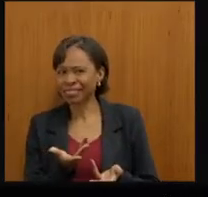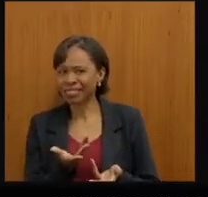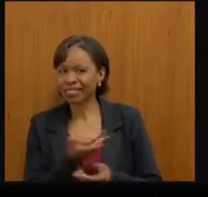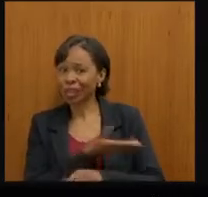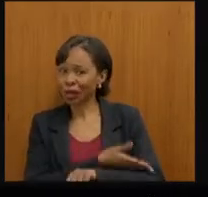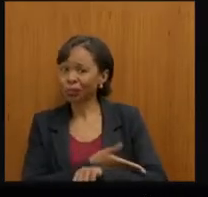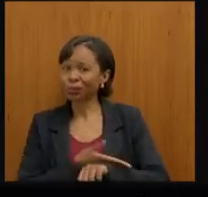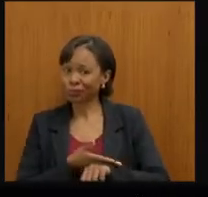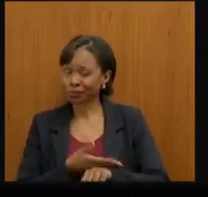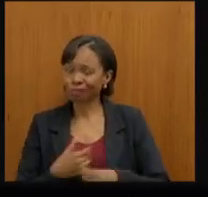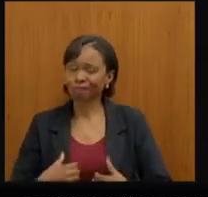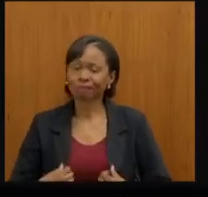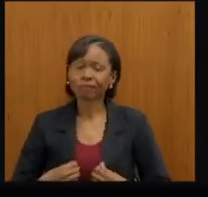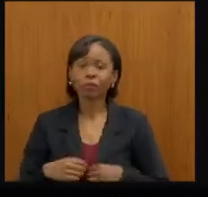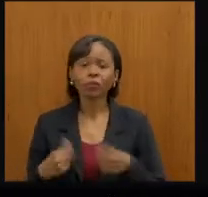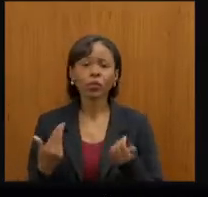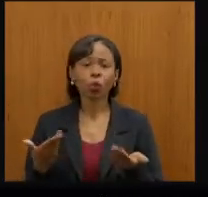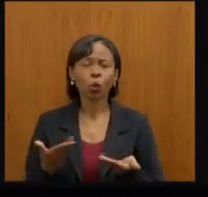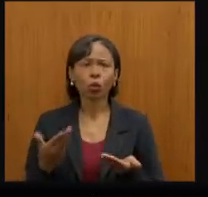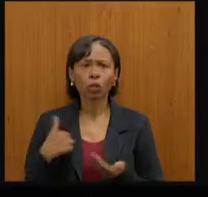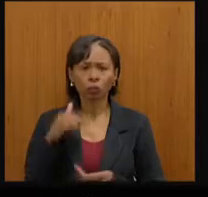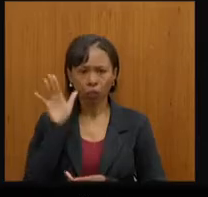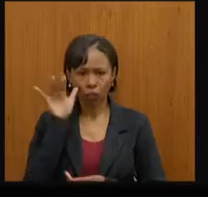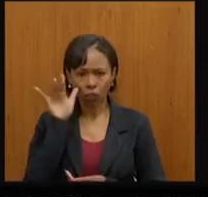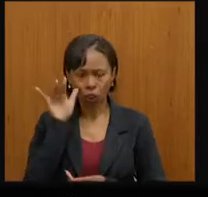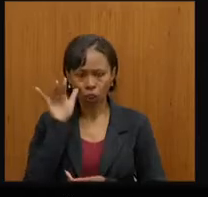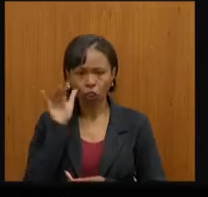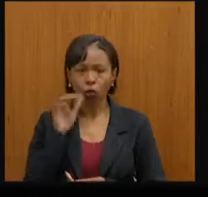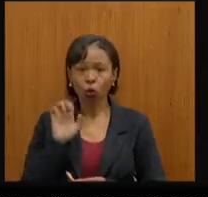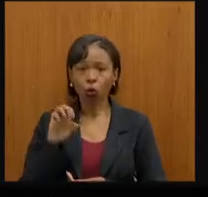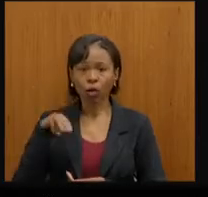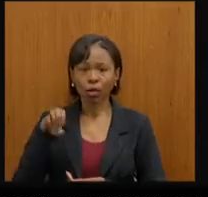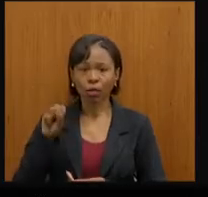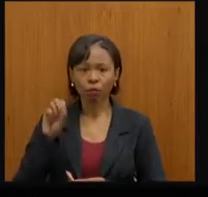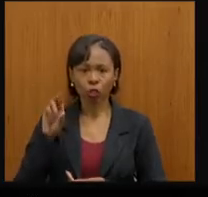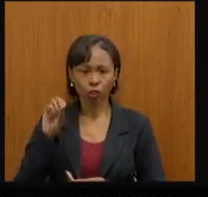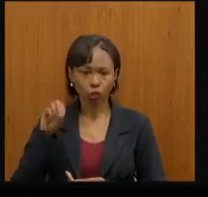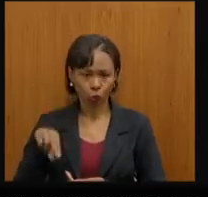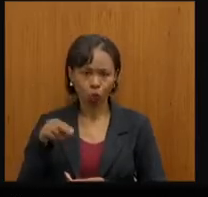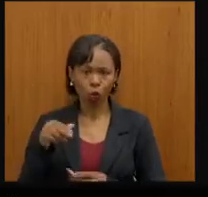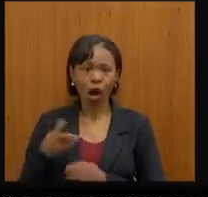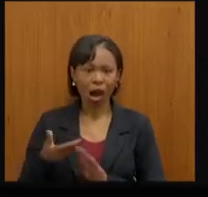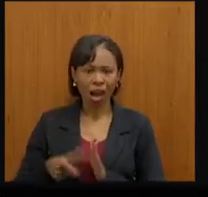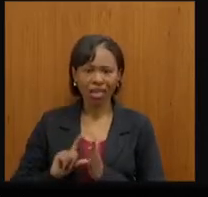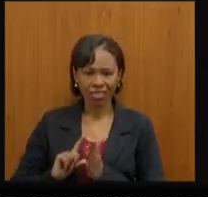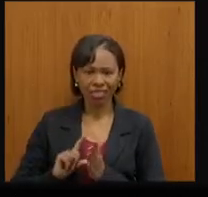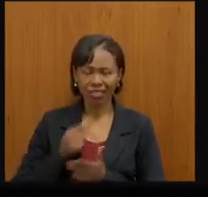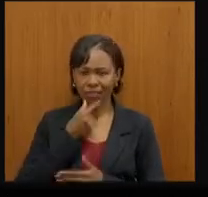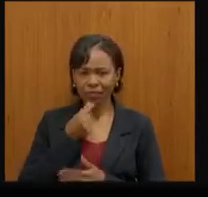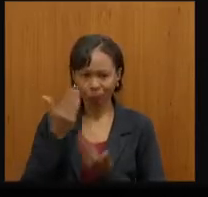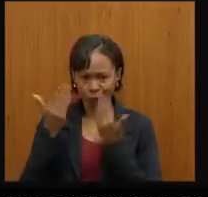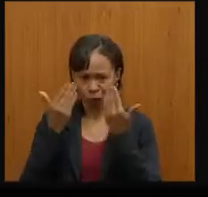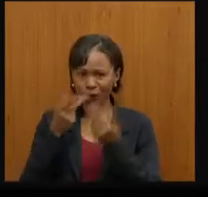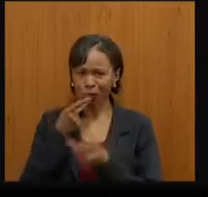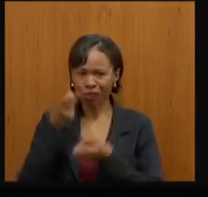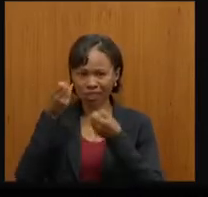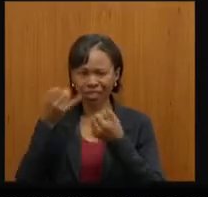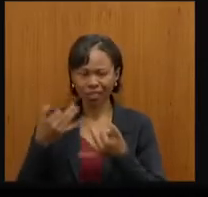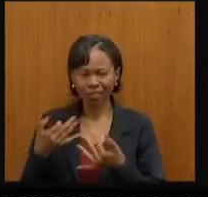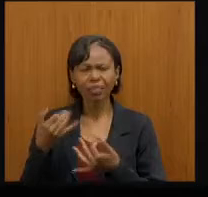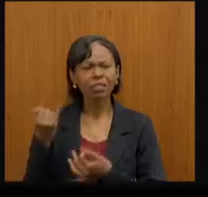e não é menos um hoje assistiu uma prática fala dele achei muito interessante né O que é existe sim